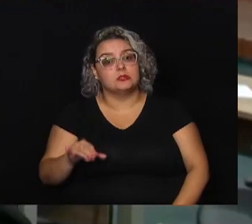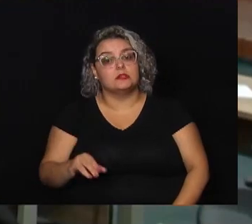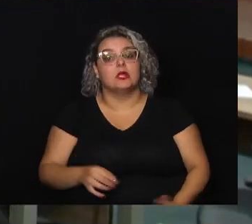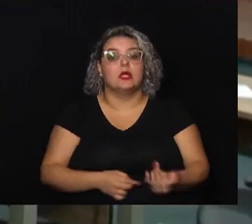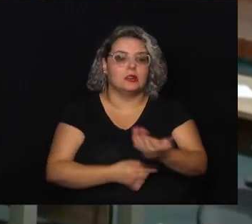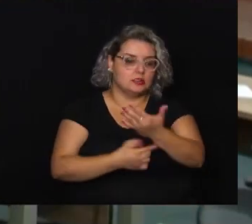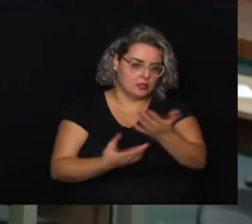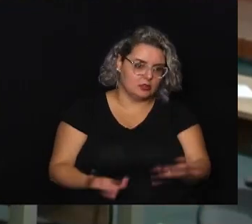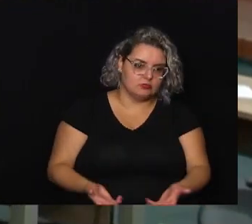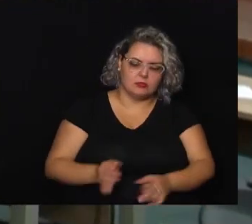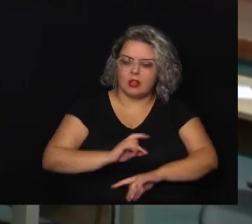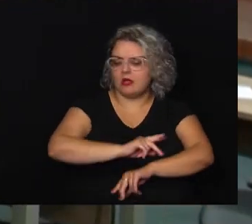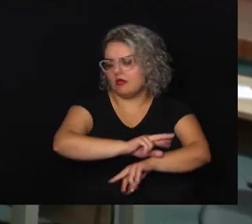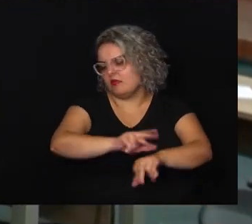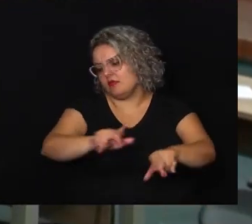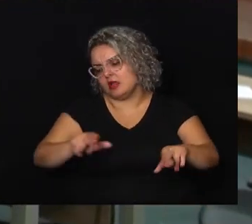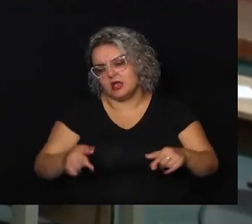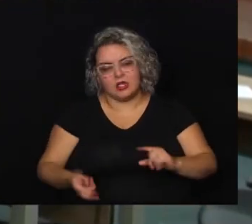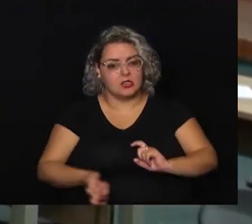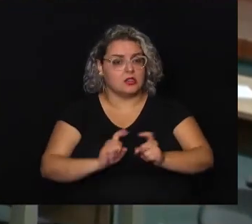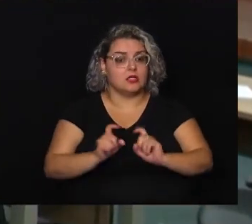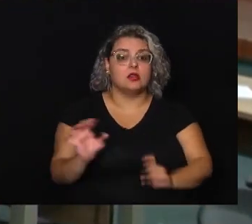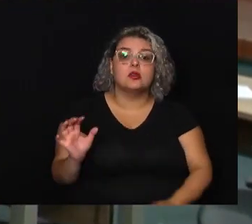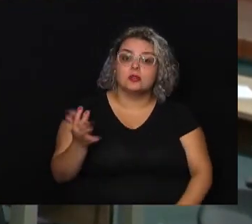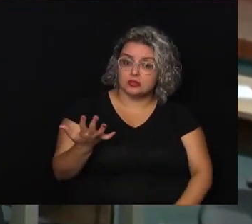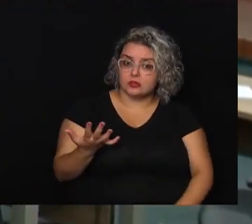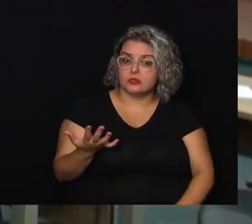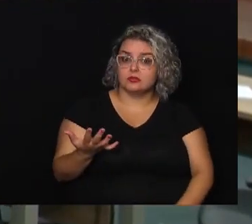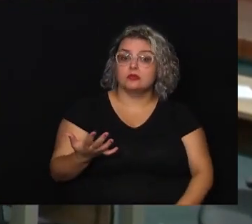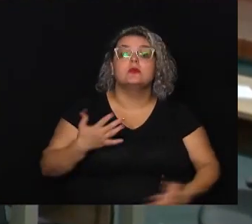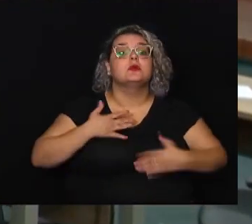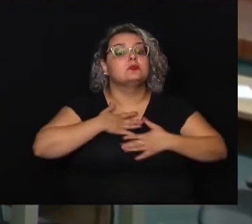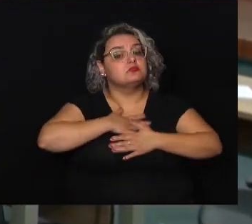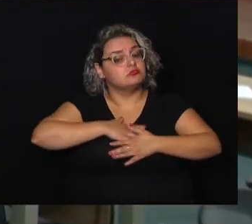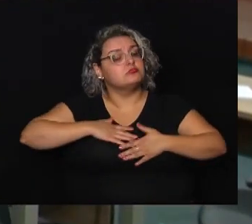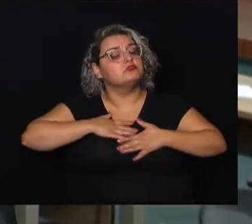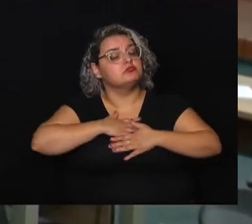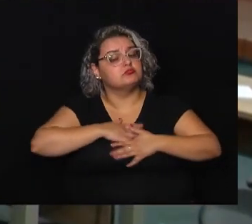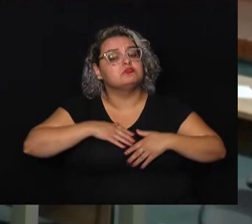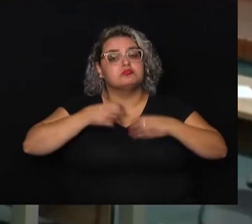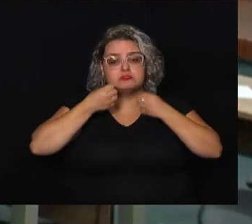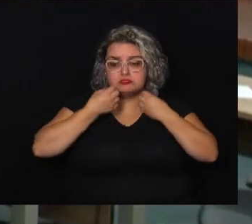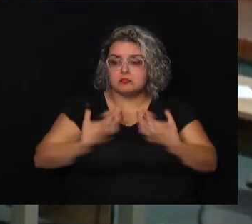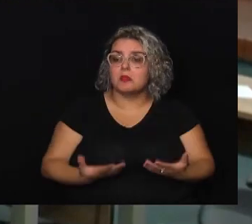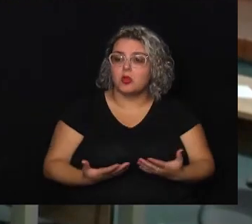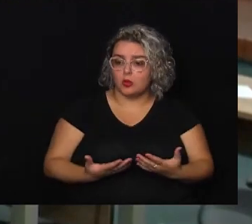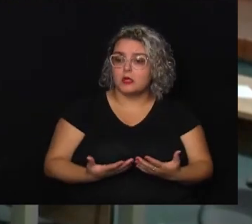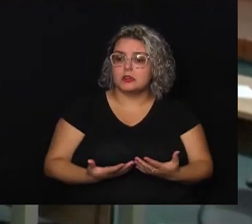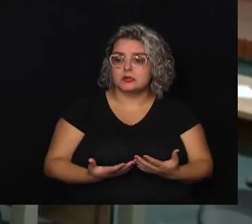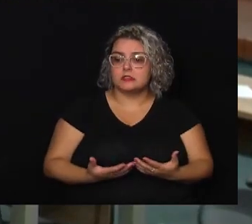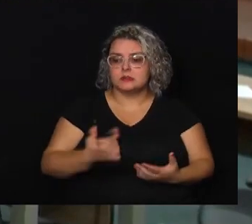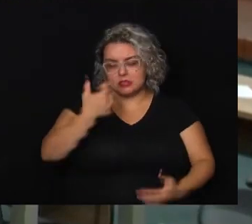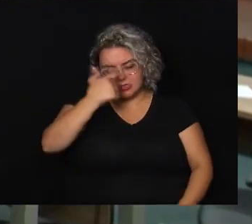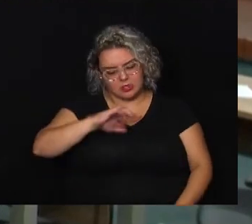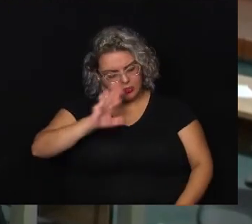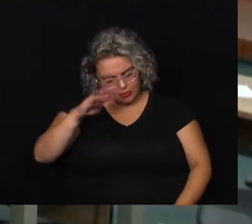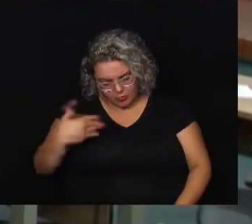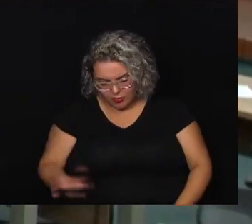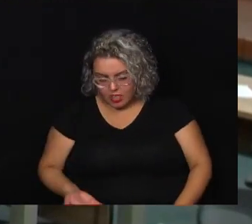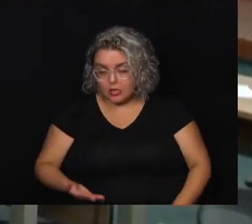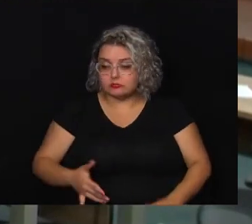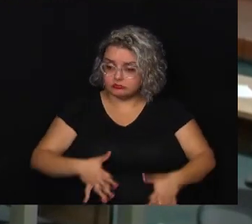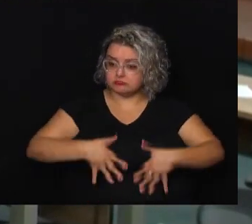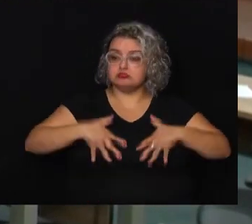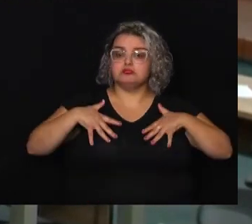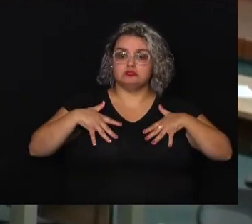tecnologia. As dezenas de reuniões que ocorreram foram muito satisfatórias e eu fico honrado e orgulhoso de ser o